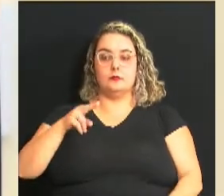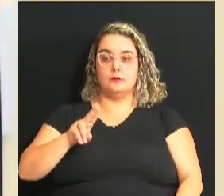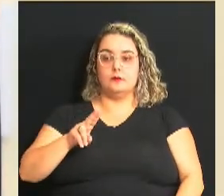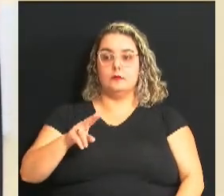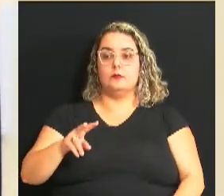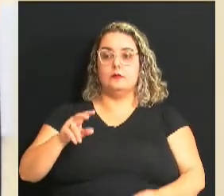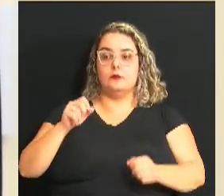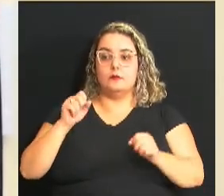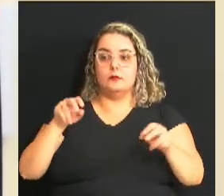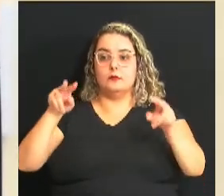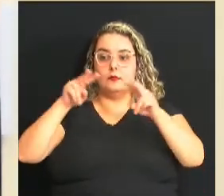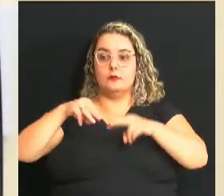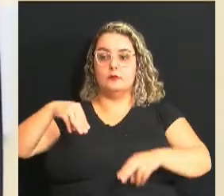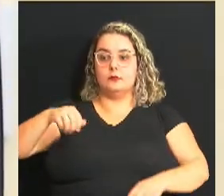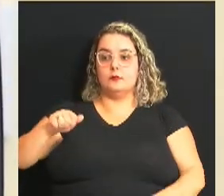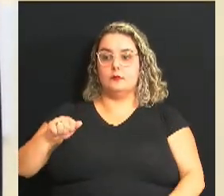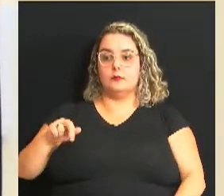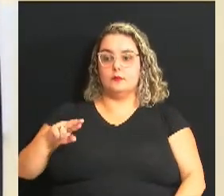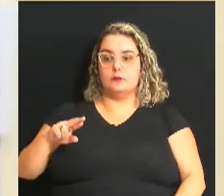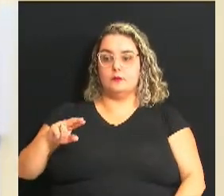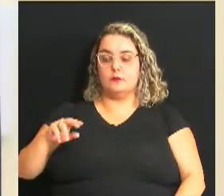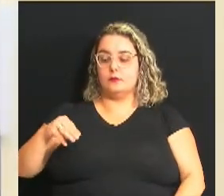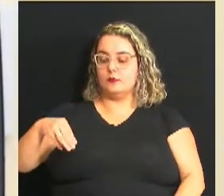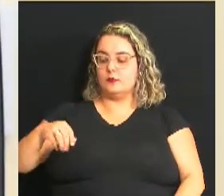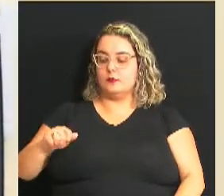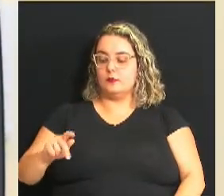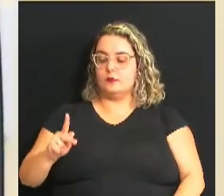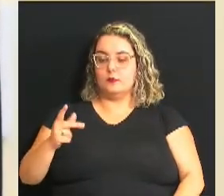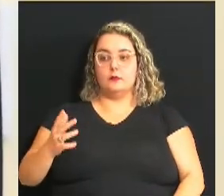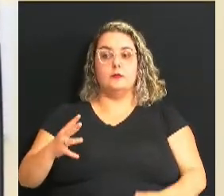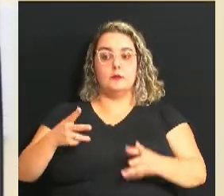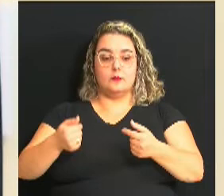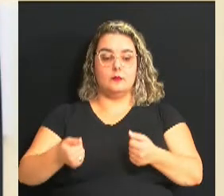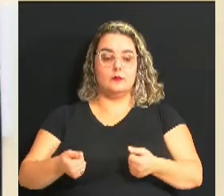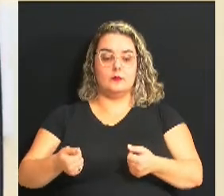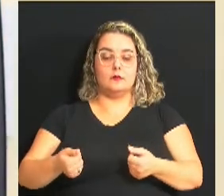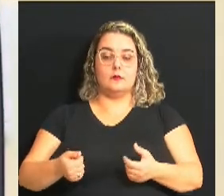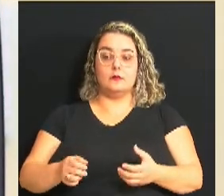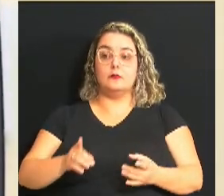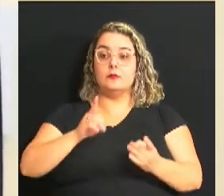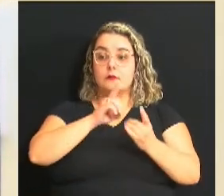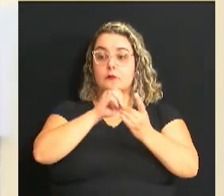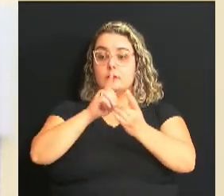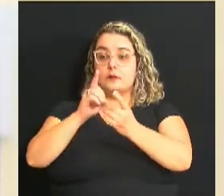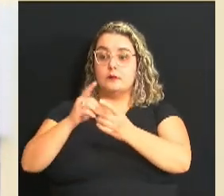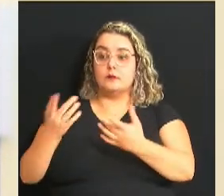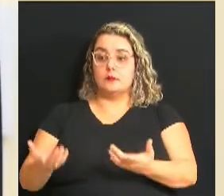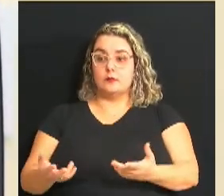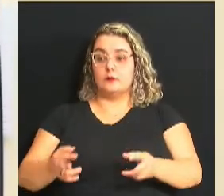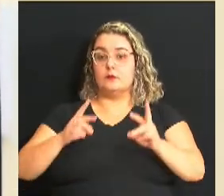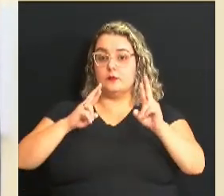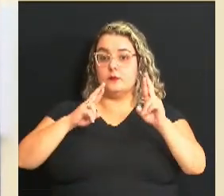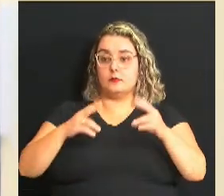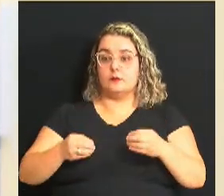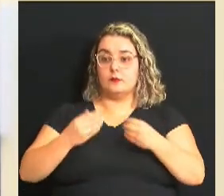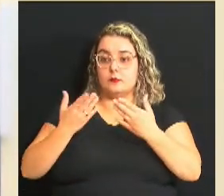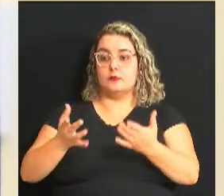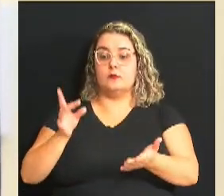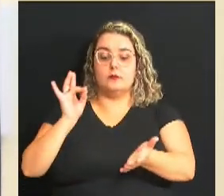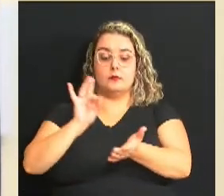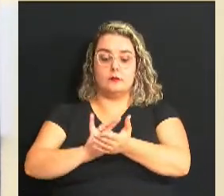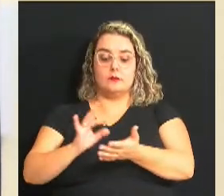A área expositiva ela tem que ter outra dinâmica, e tudo isso estará contemplado, e a gente espera entregar, de fato, o